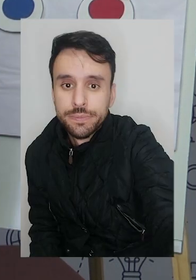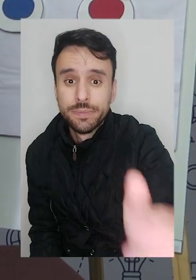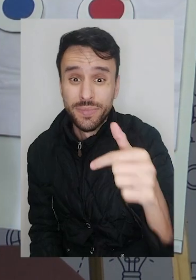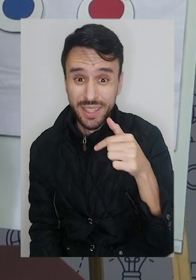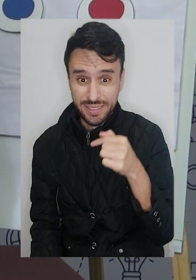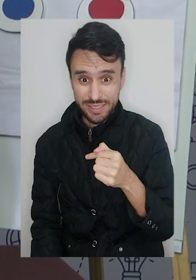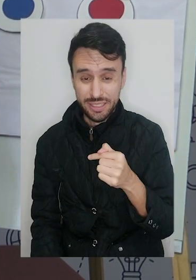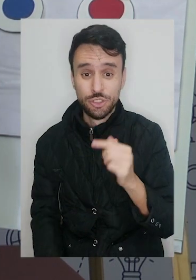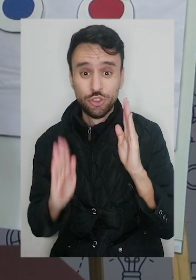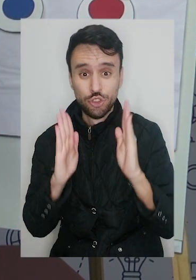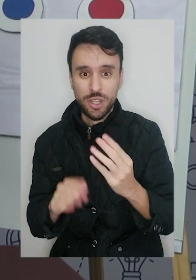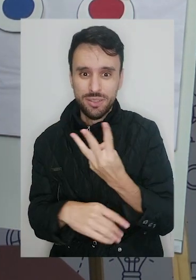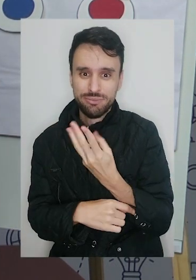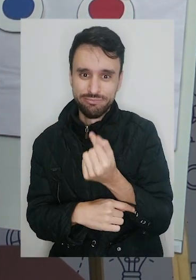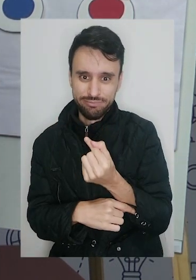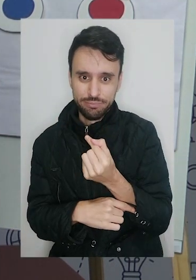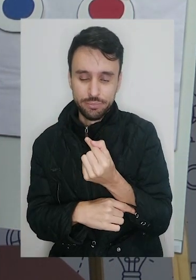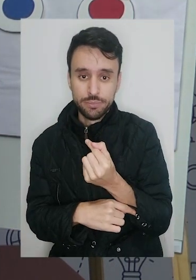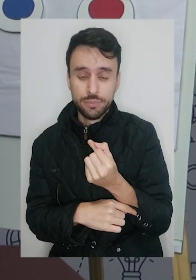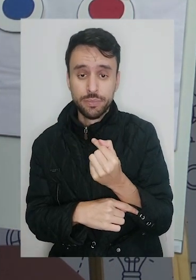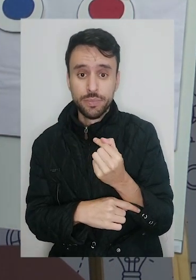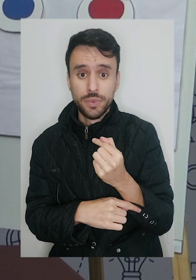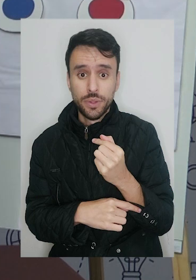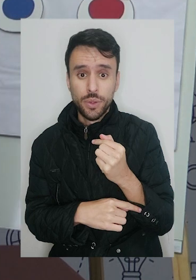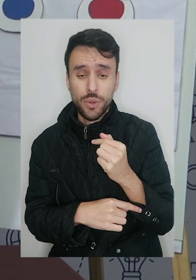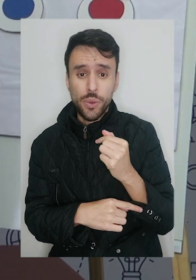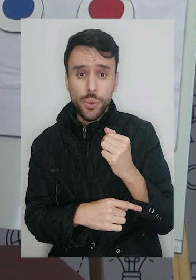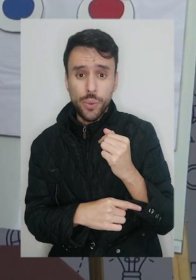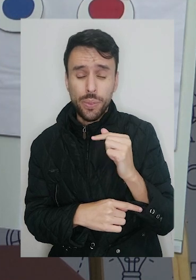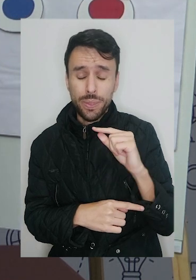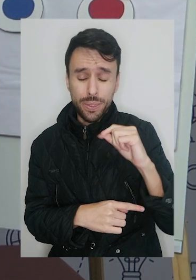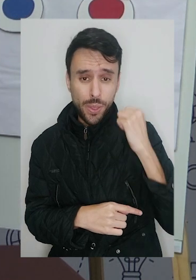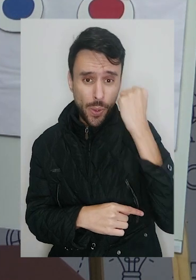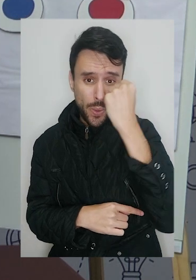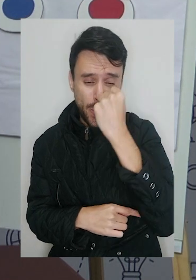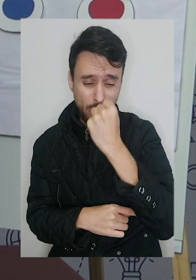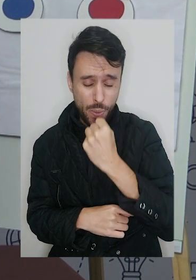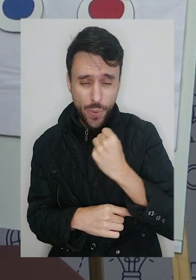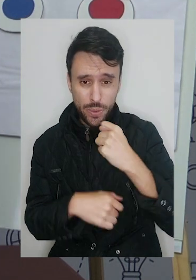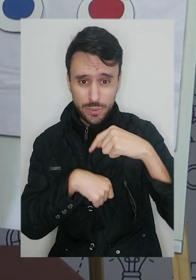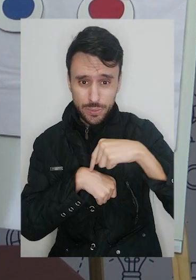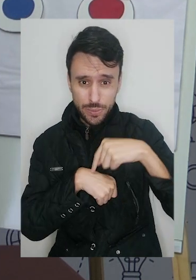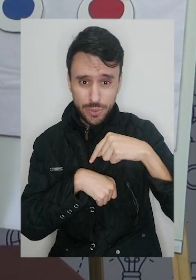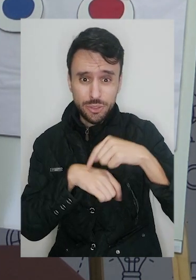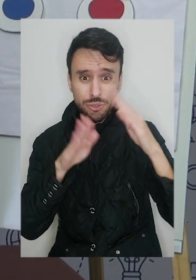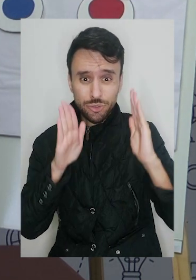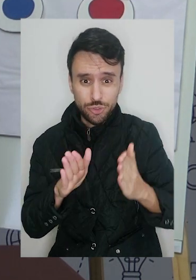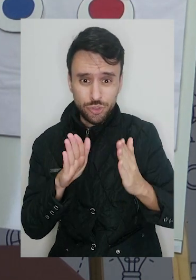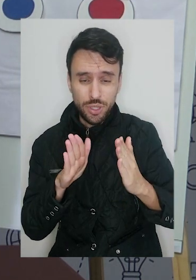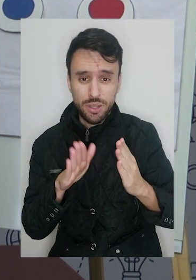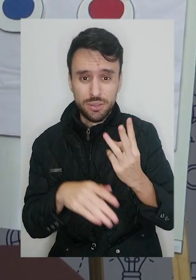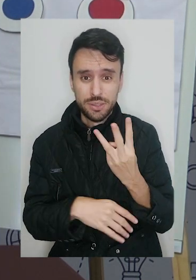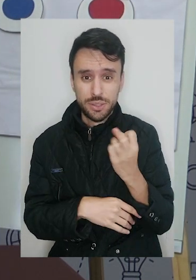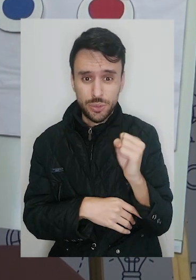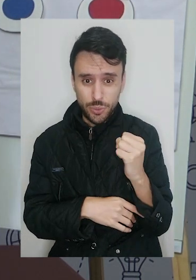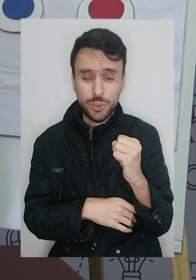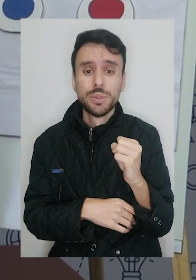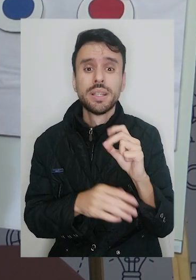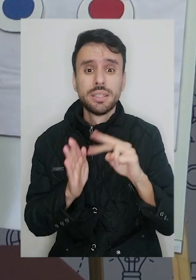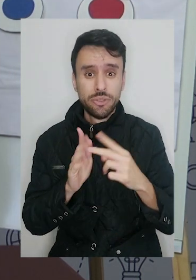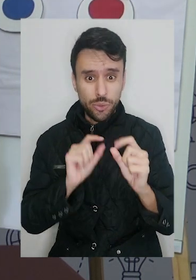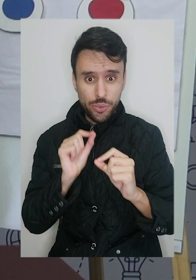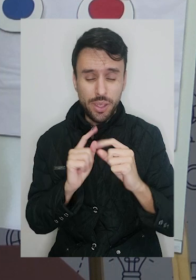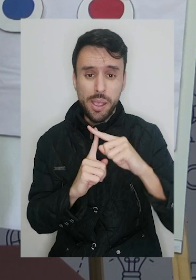estava com 37. E uma hora depois, ela já estava com 38. Então a temperatura